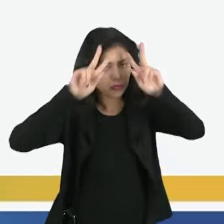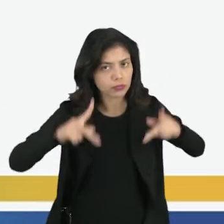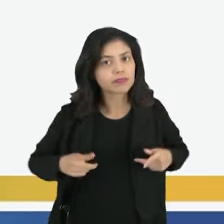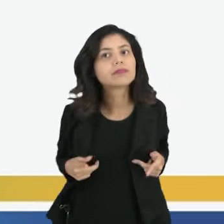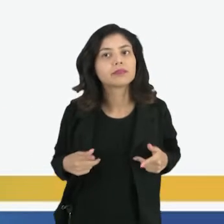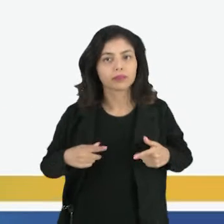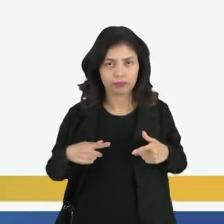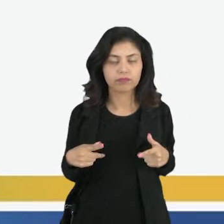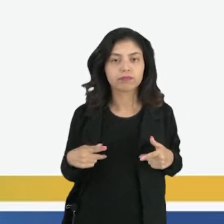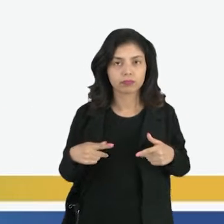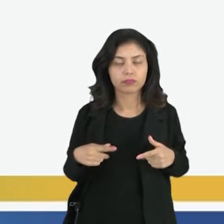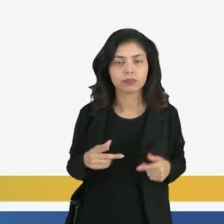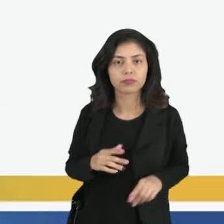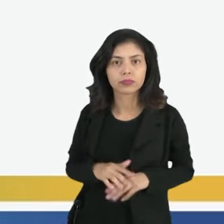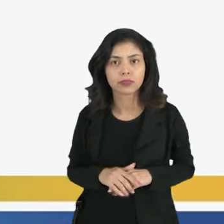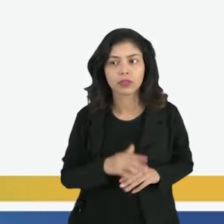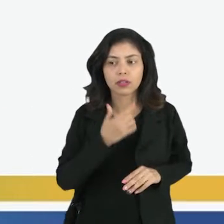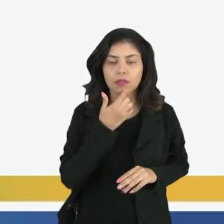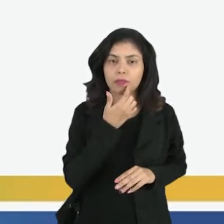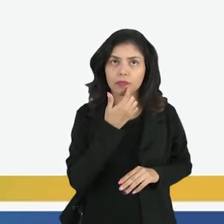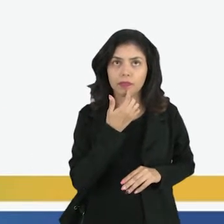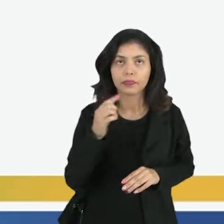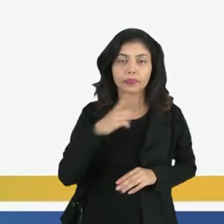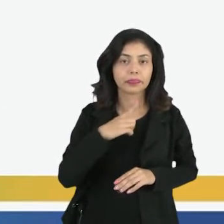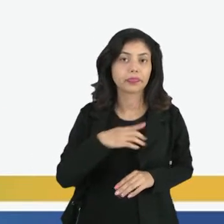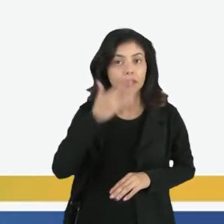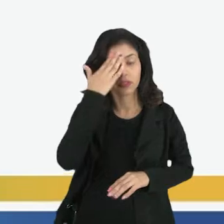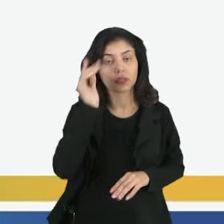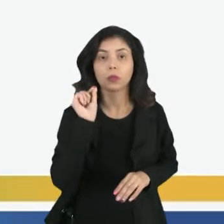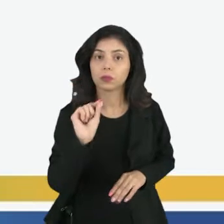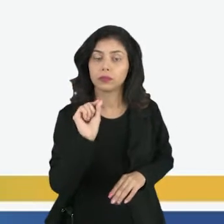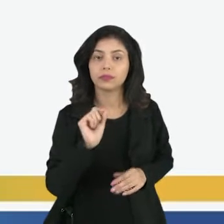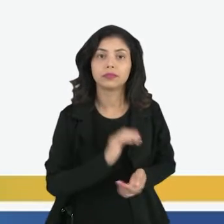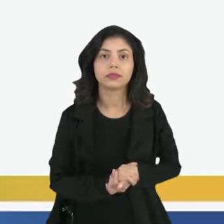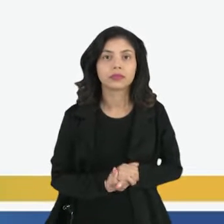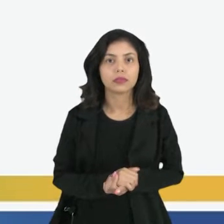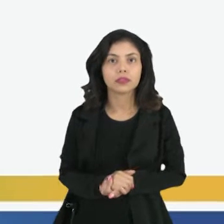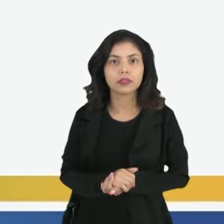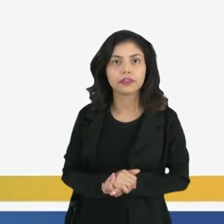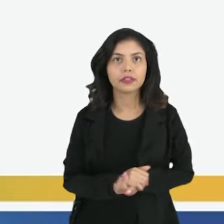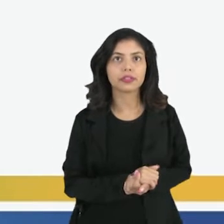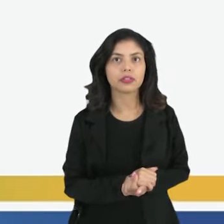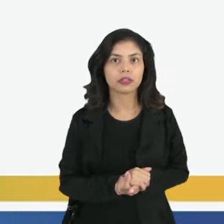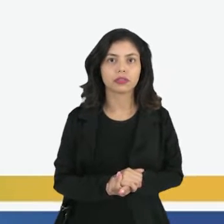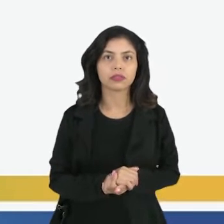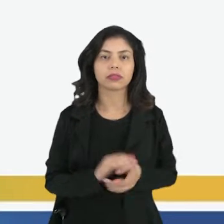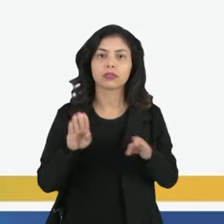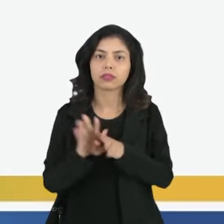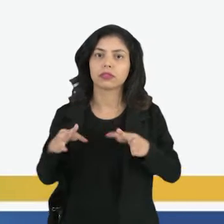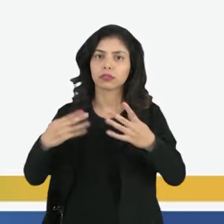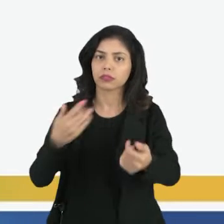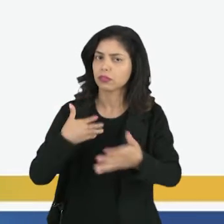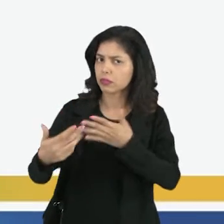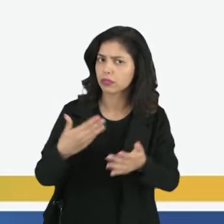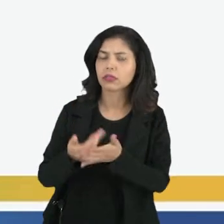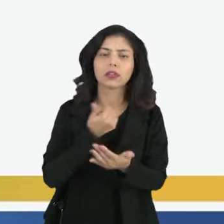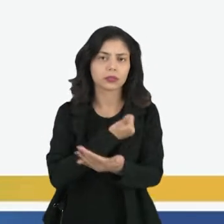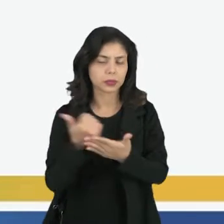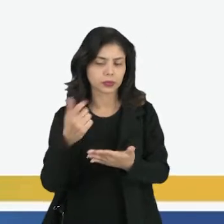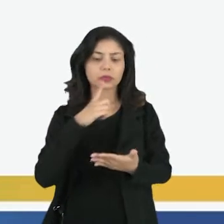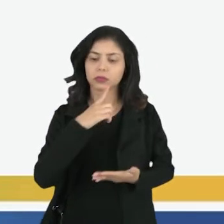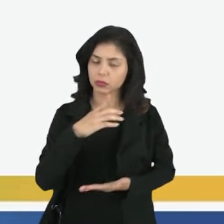o ambientalismo é um movimento ecológico, político e social baseado na busca